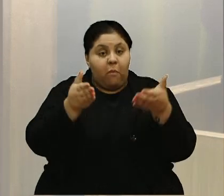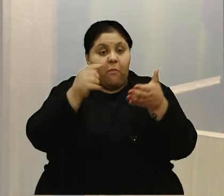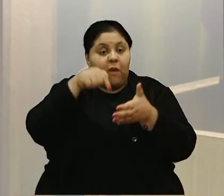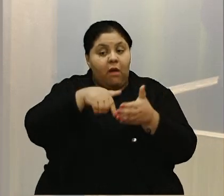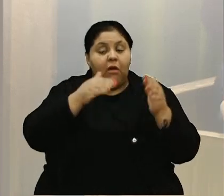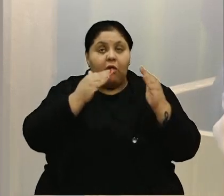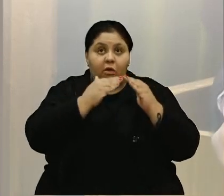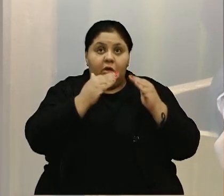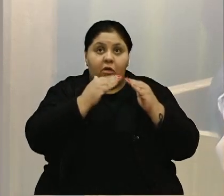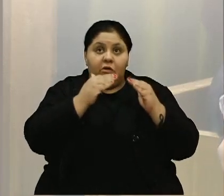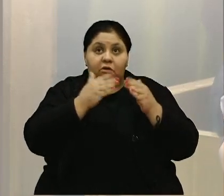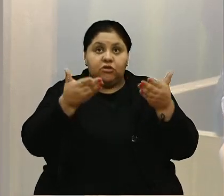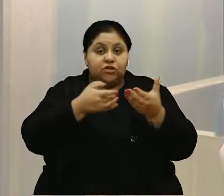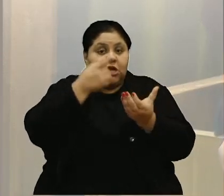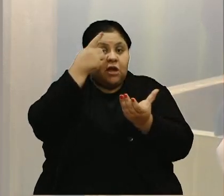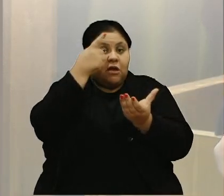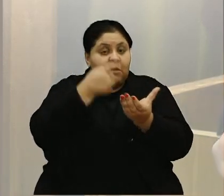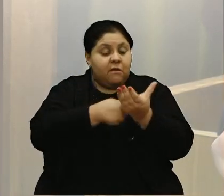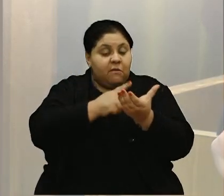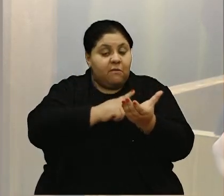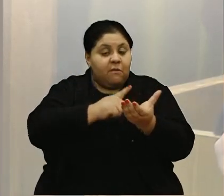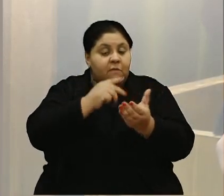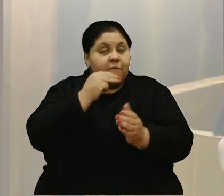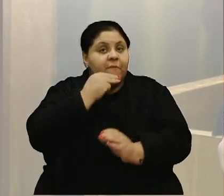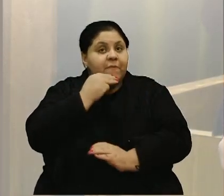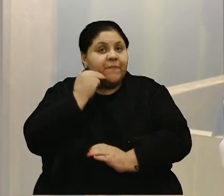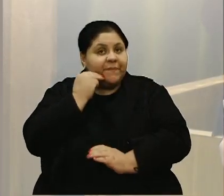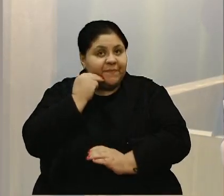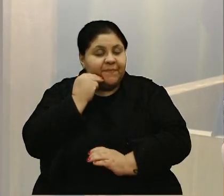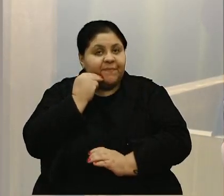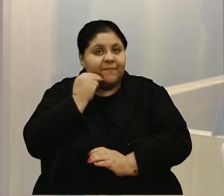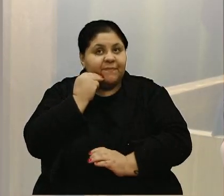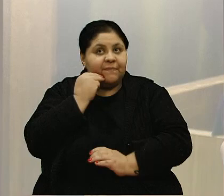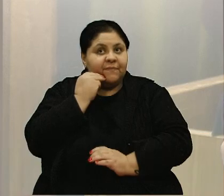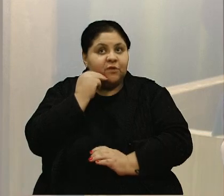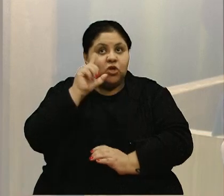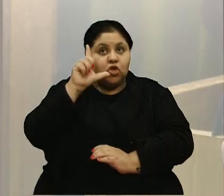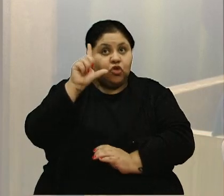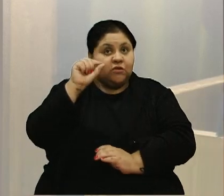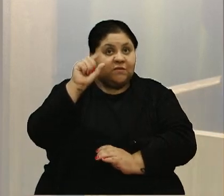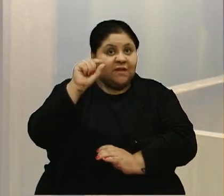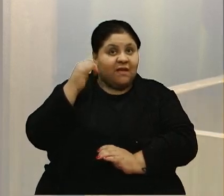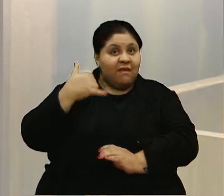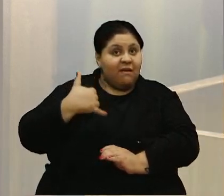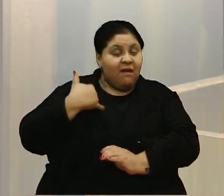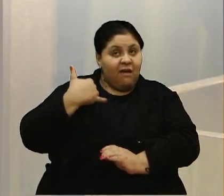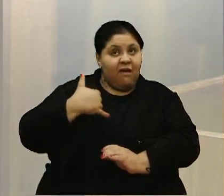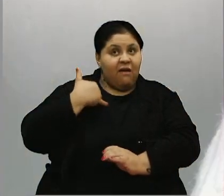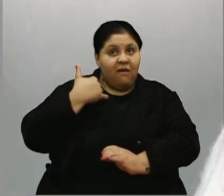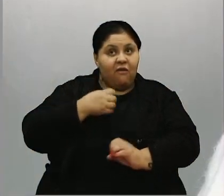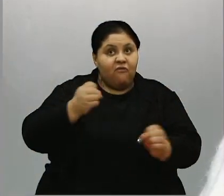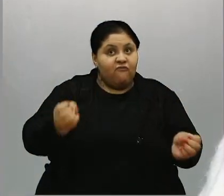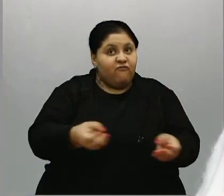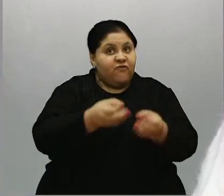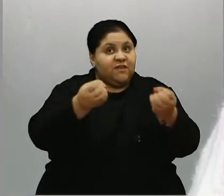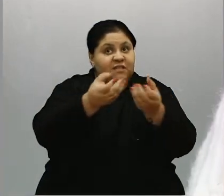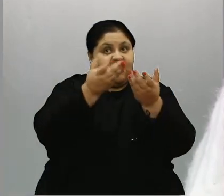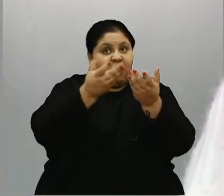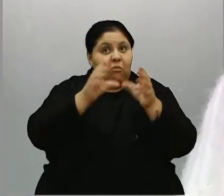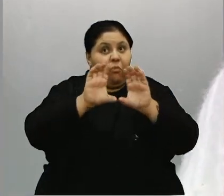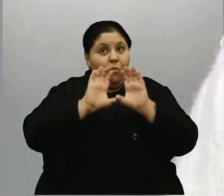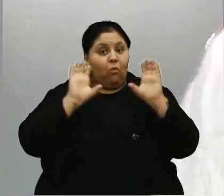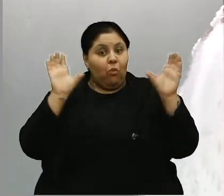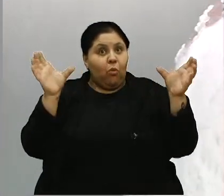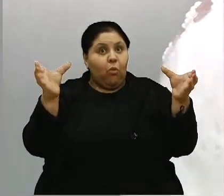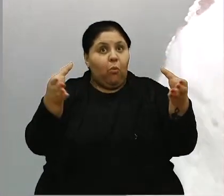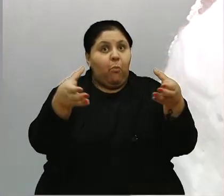Cecília. Já ficou compromisso com a nossa presidente Marisol Santos, do centenário da Mãe Cecília. Aí nós vamos fazer uma festa com banda também, Mãe